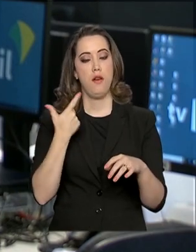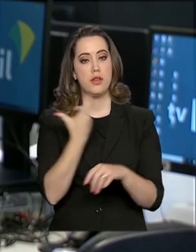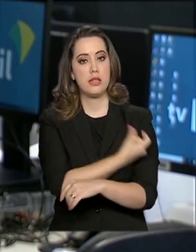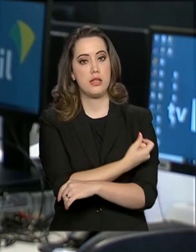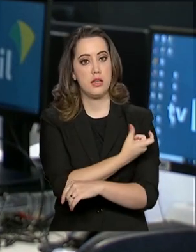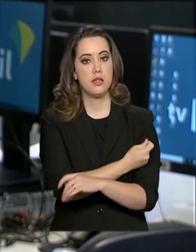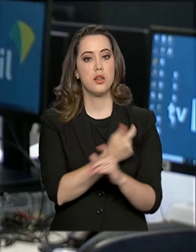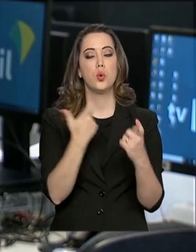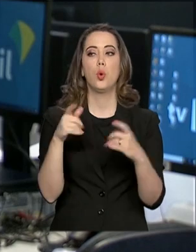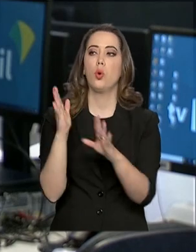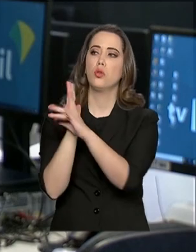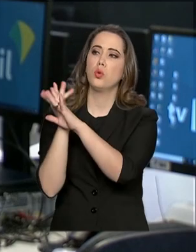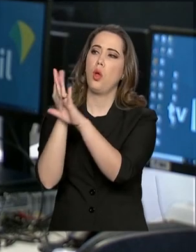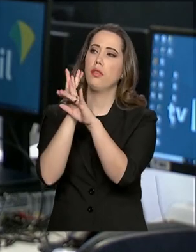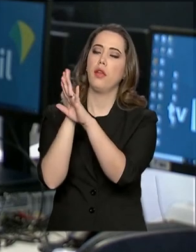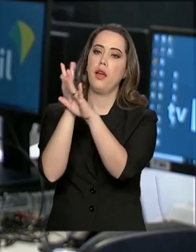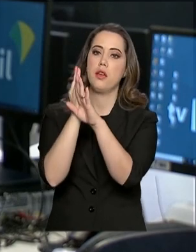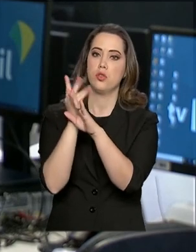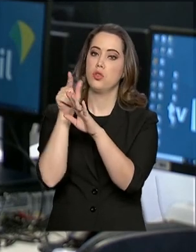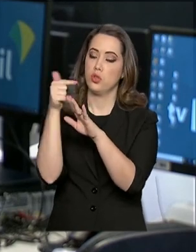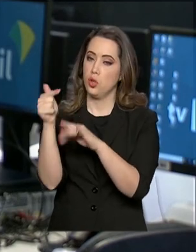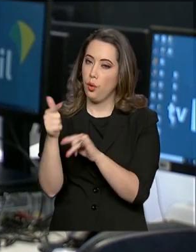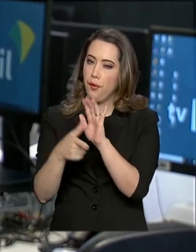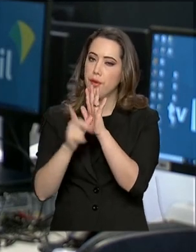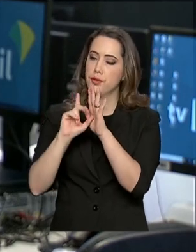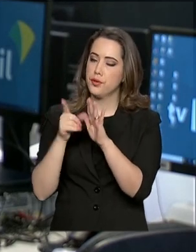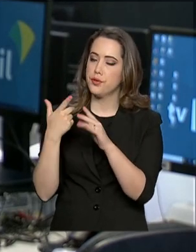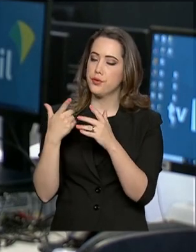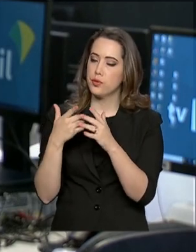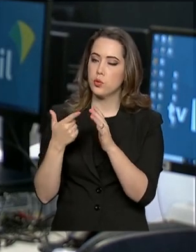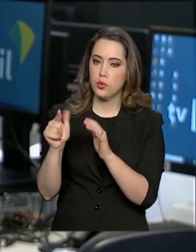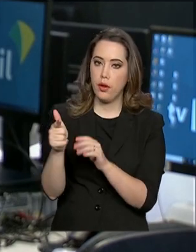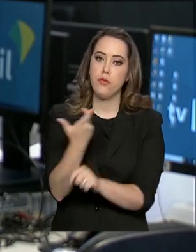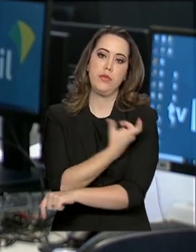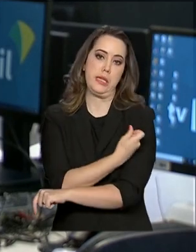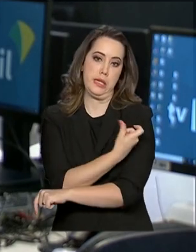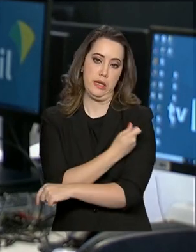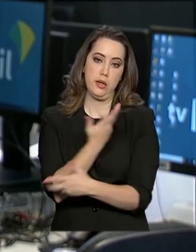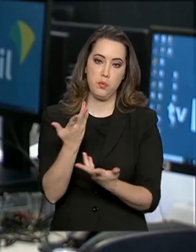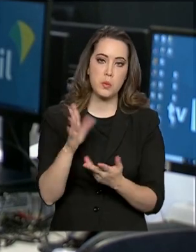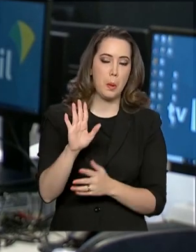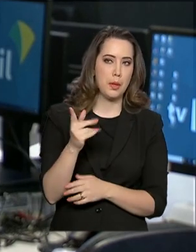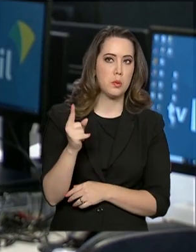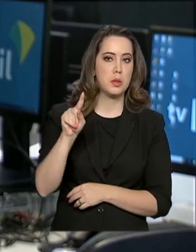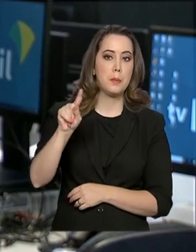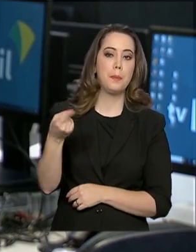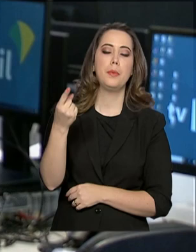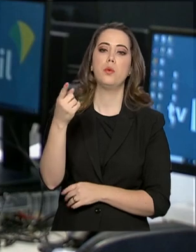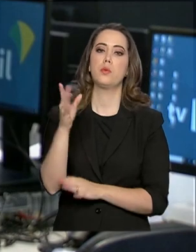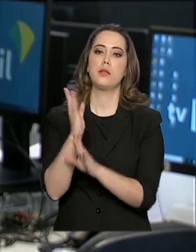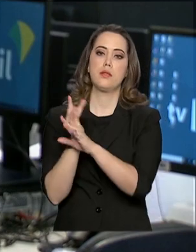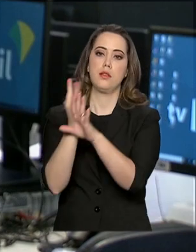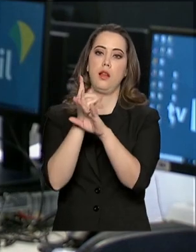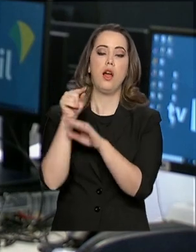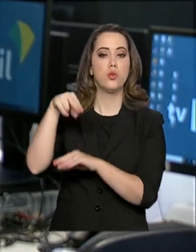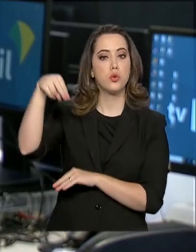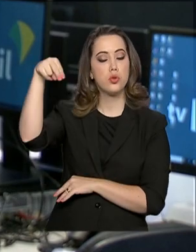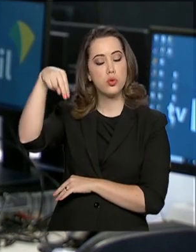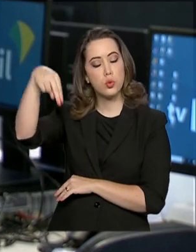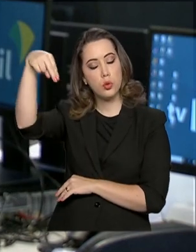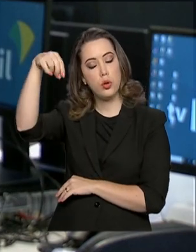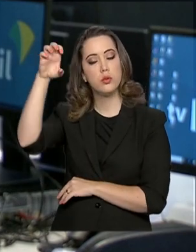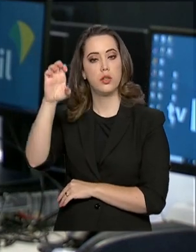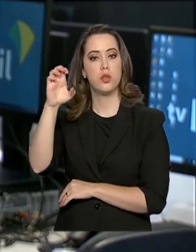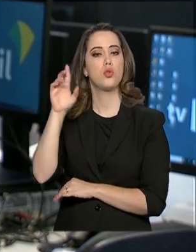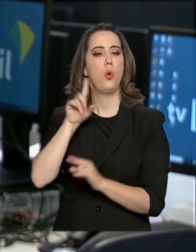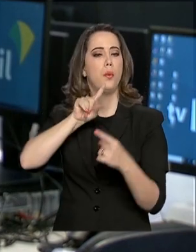municípios do Nordeste que não foram incluídos na campanha anterior. São cerca de mil cidades nordestinas. A meta é colocar